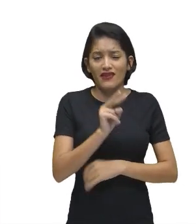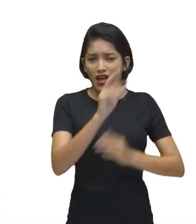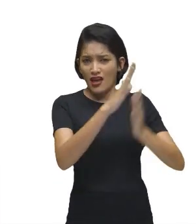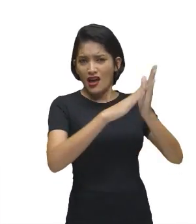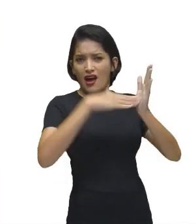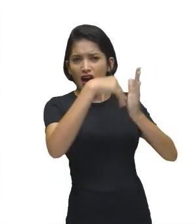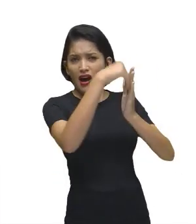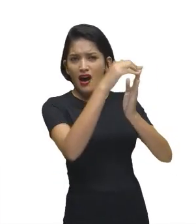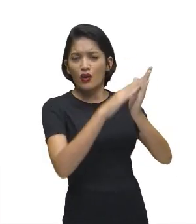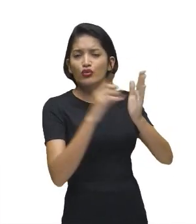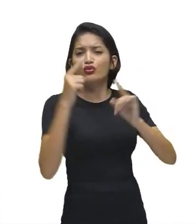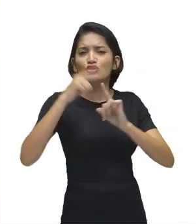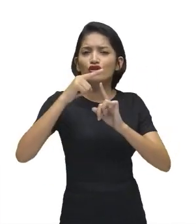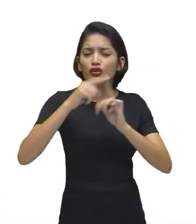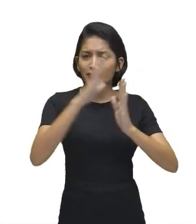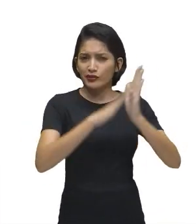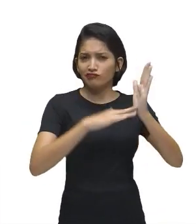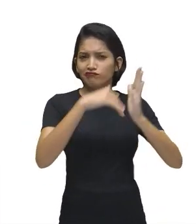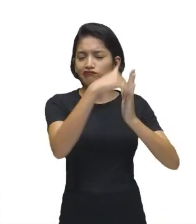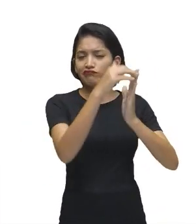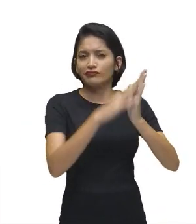pincéis, essas